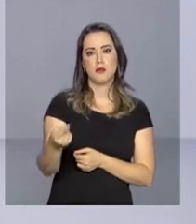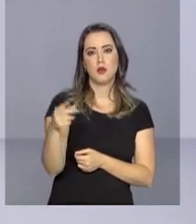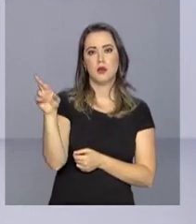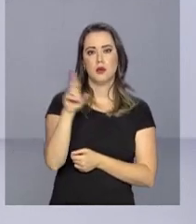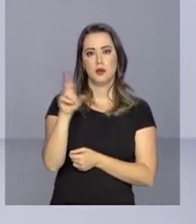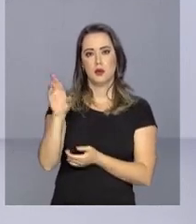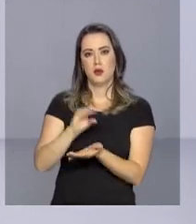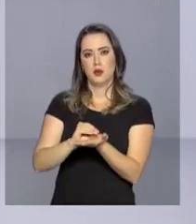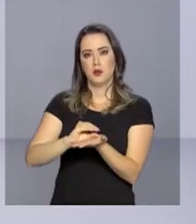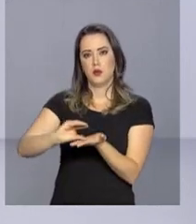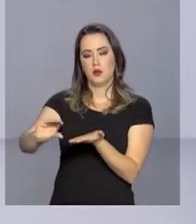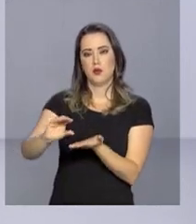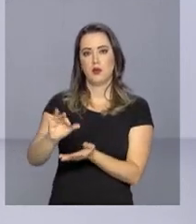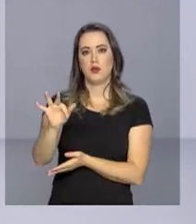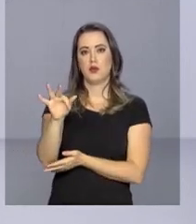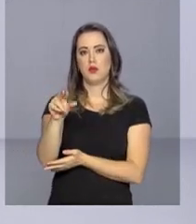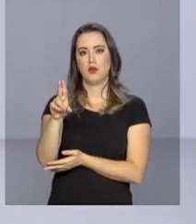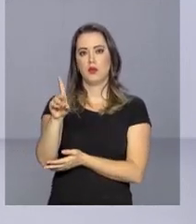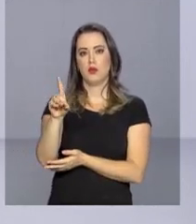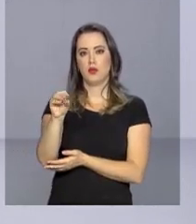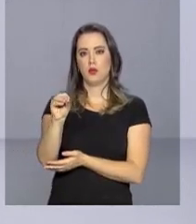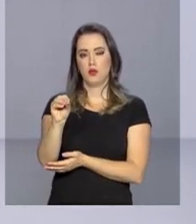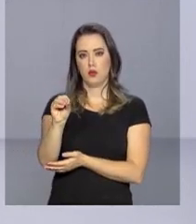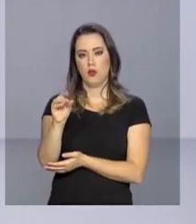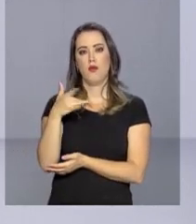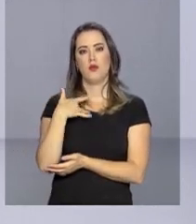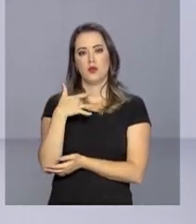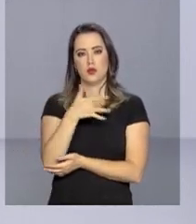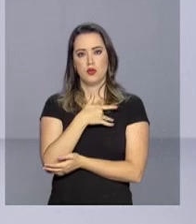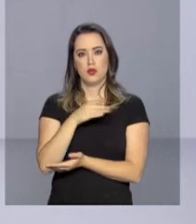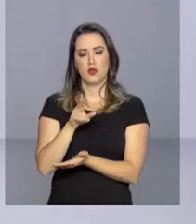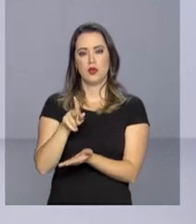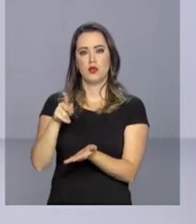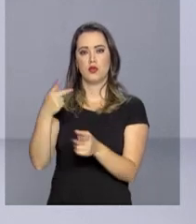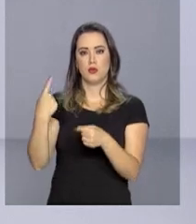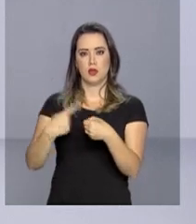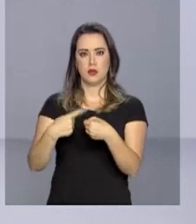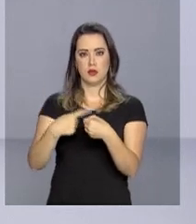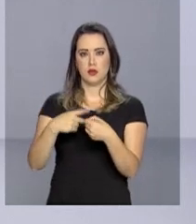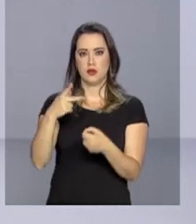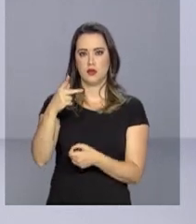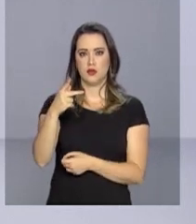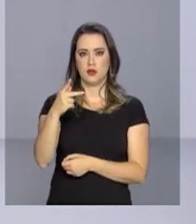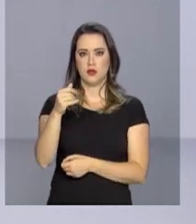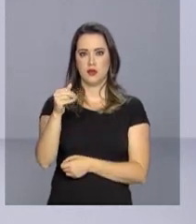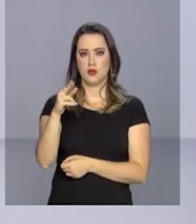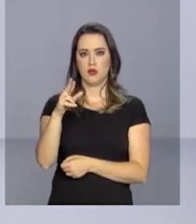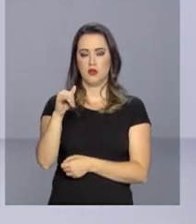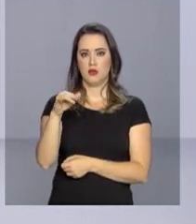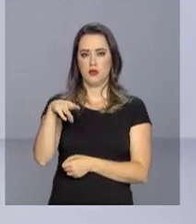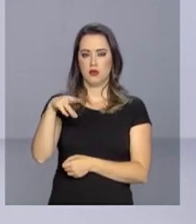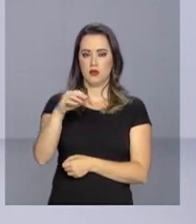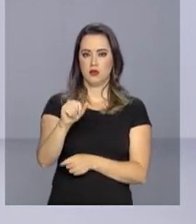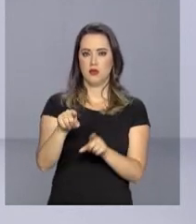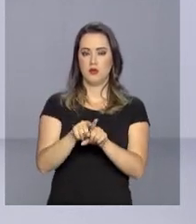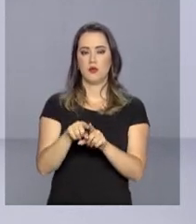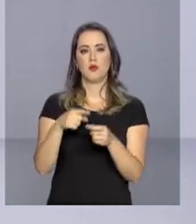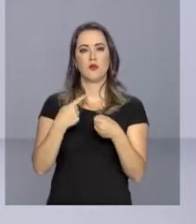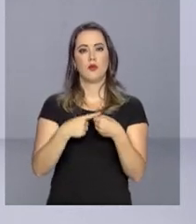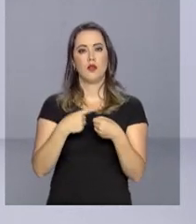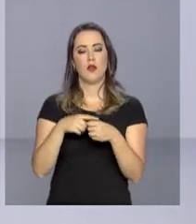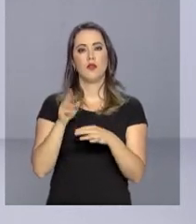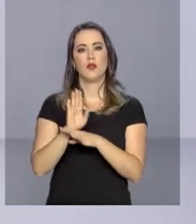R$ 102.834 do Fundo Nacional de Saúde para o município de Pacaraima, em Roraima. Os recursos vão auxiliar no combate ao surto